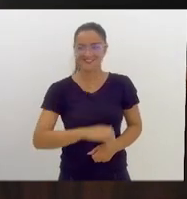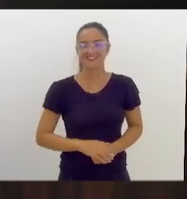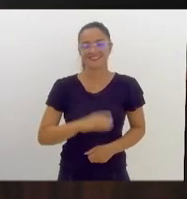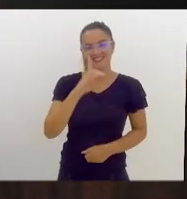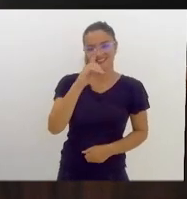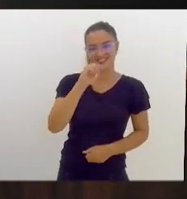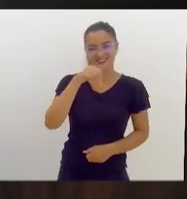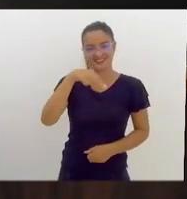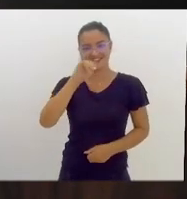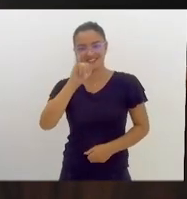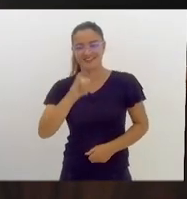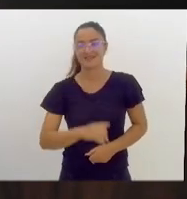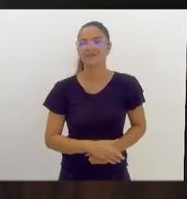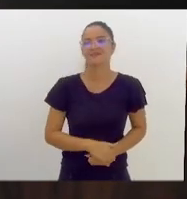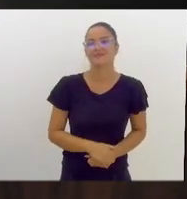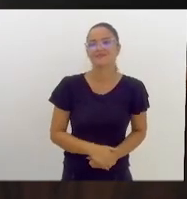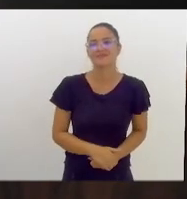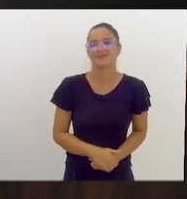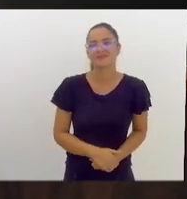Dani,